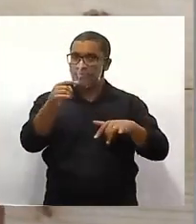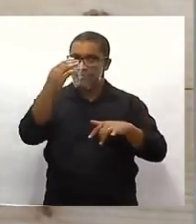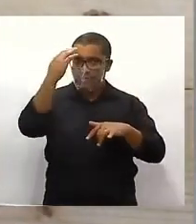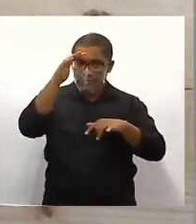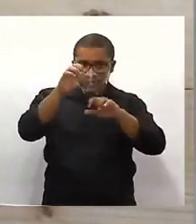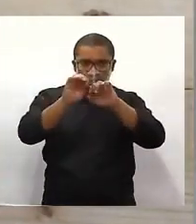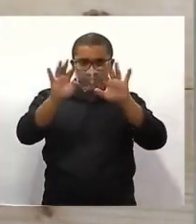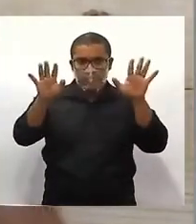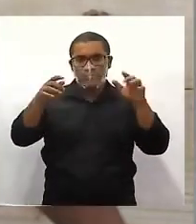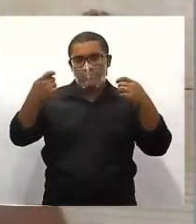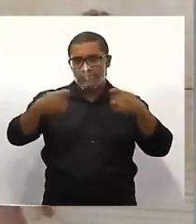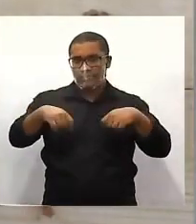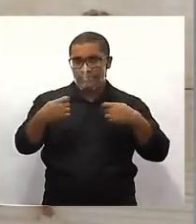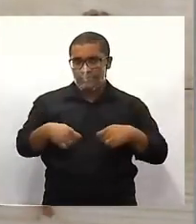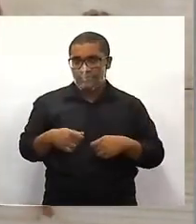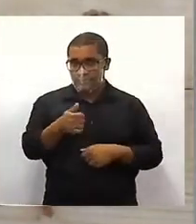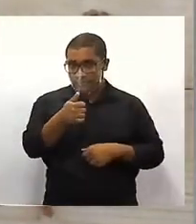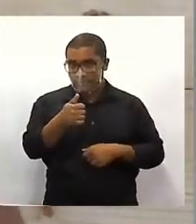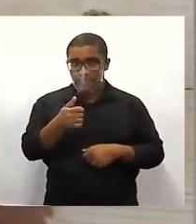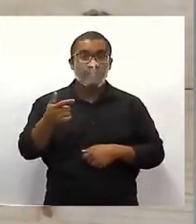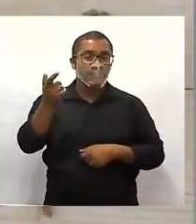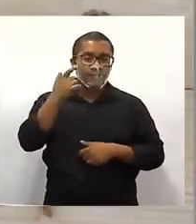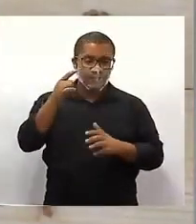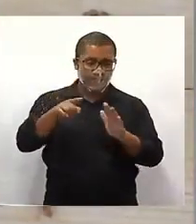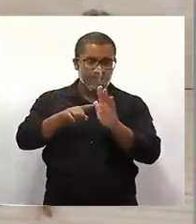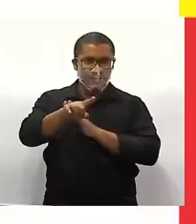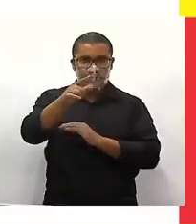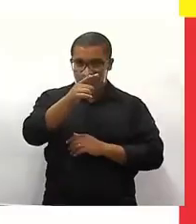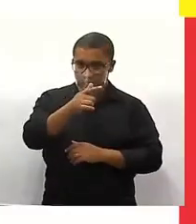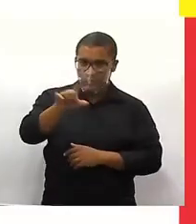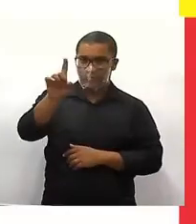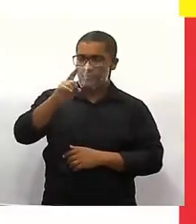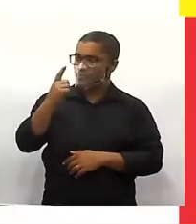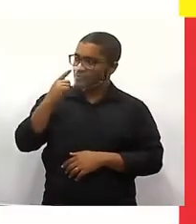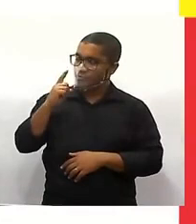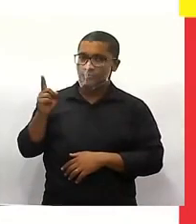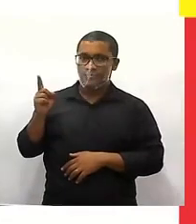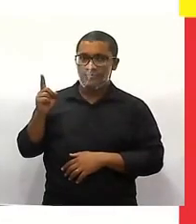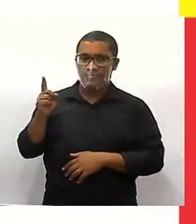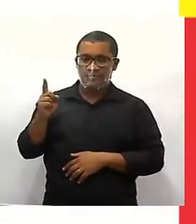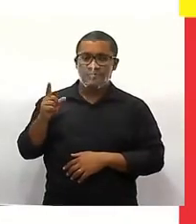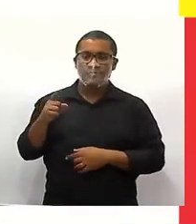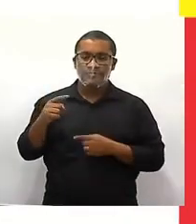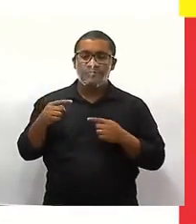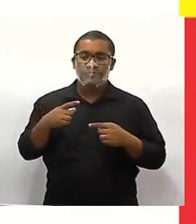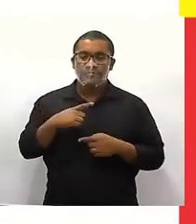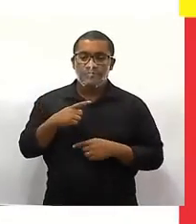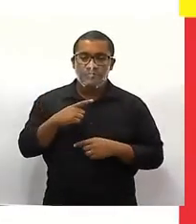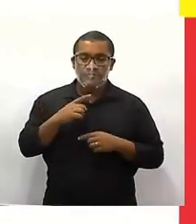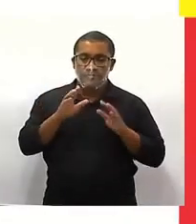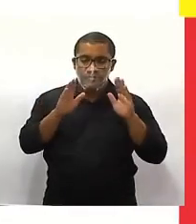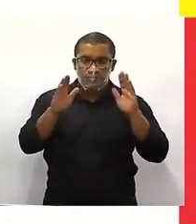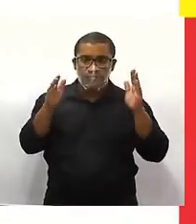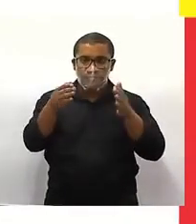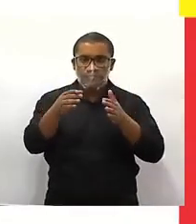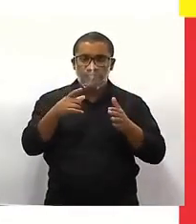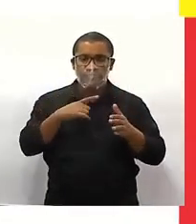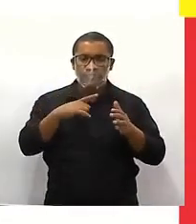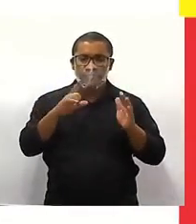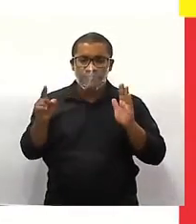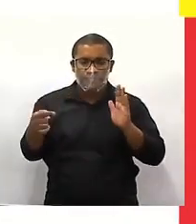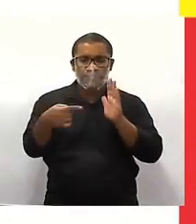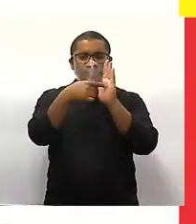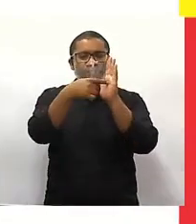Tá bom, gente? Vamos lá, vamos para outra questão. Lá. Em relação aos